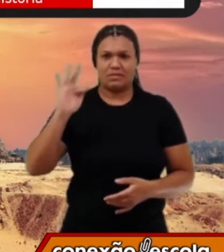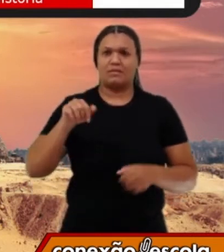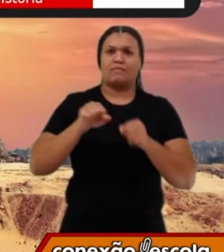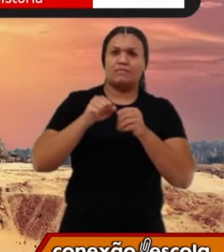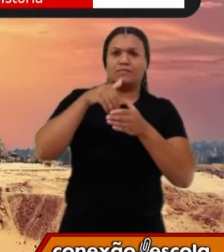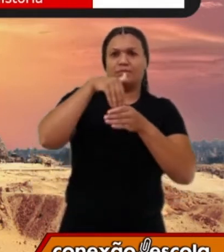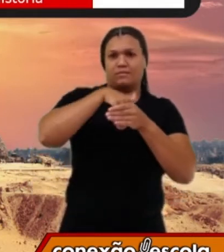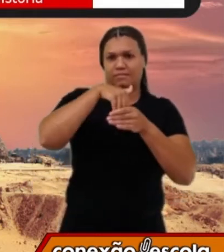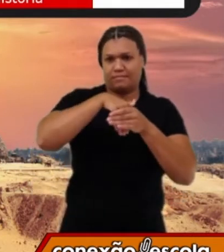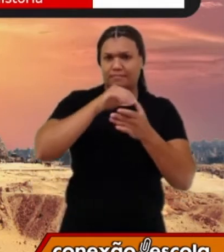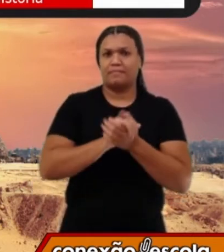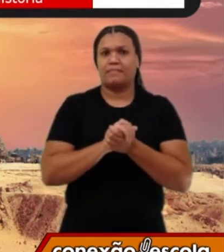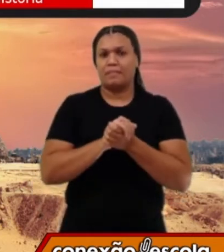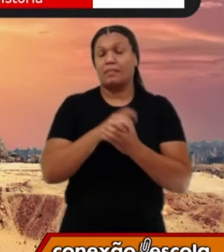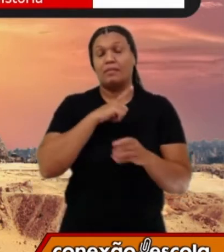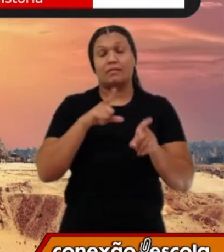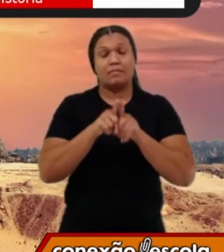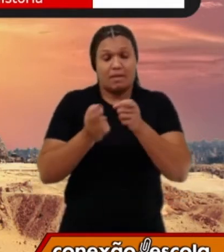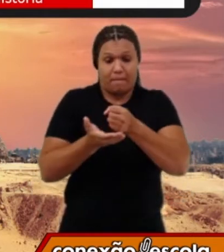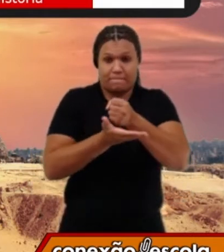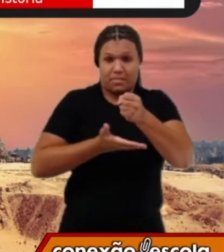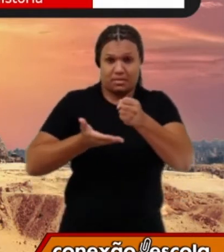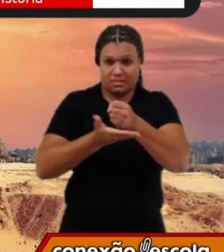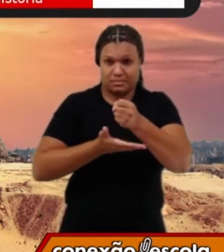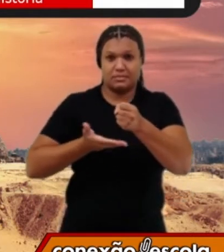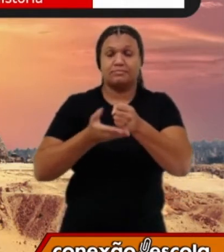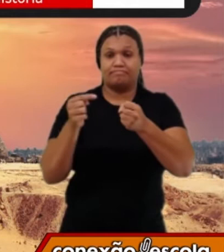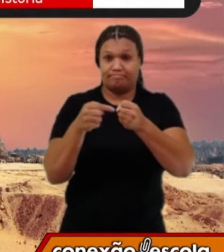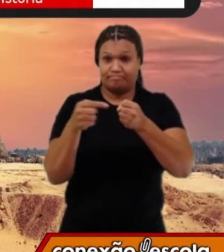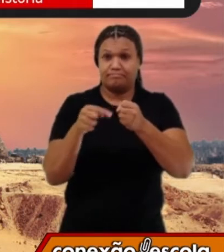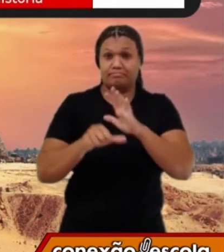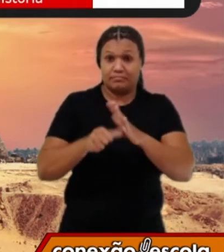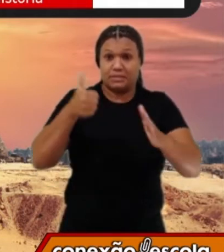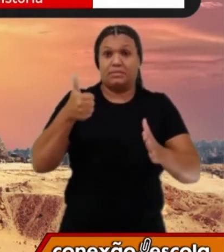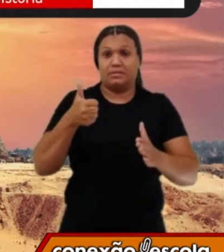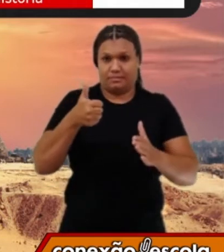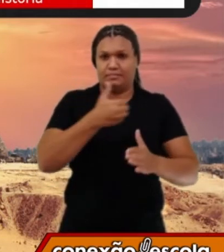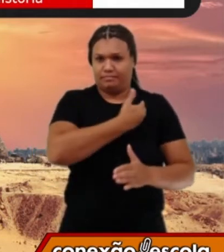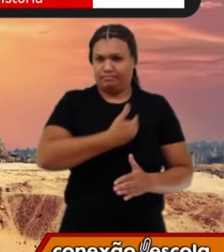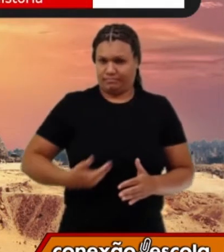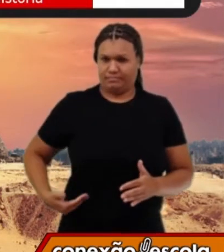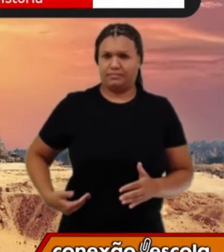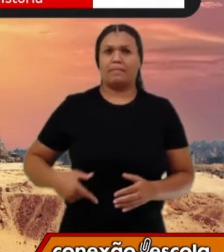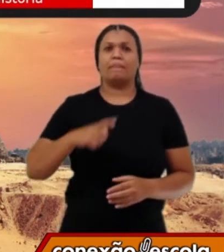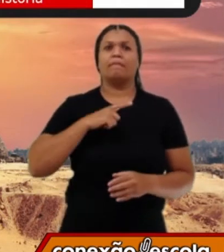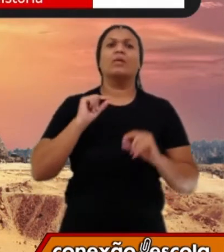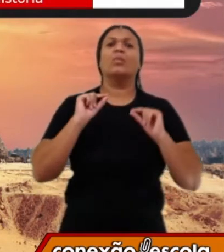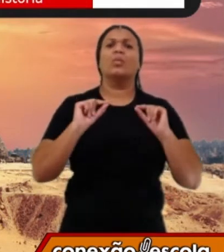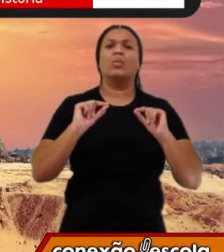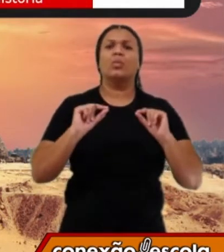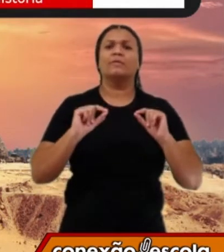base do poder político durante essa república, durante a Primeira República, nós temos o coronelismo,